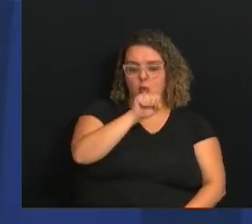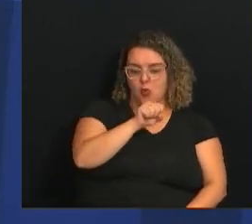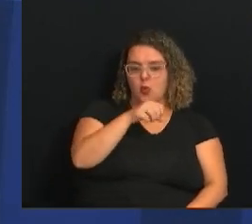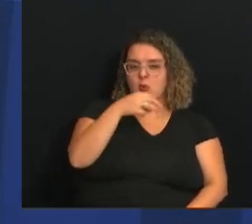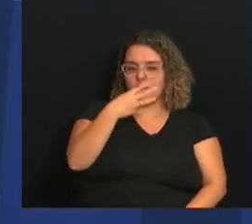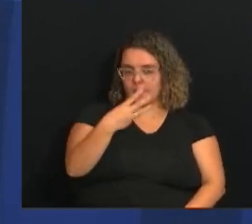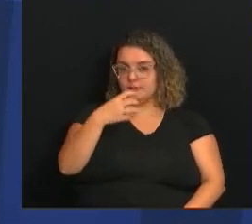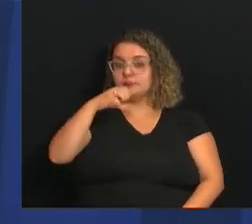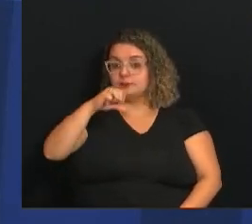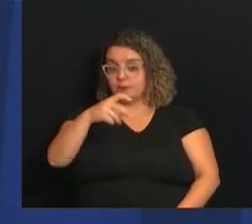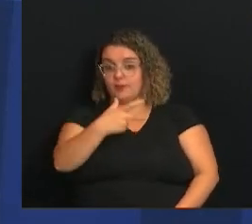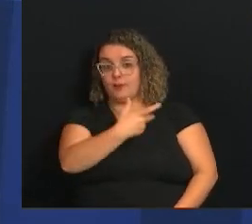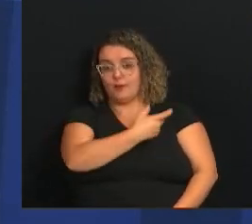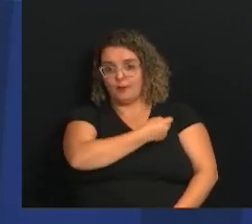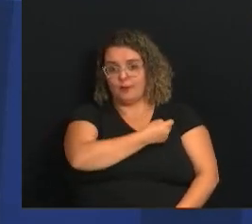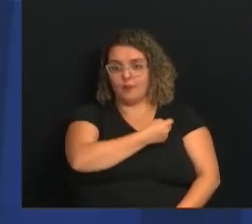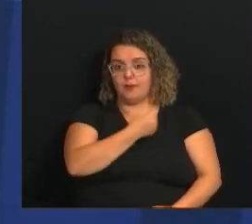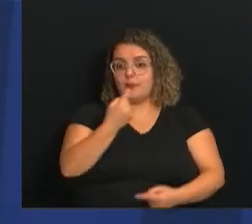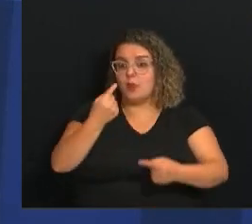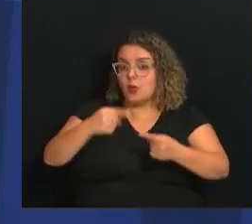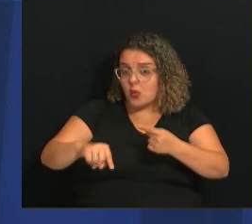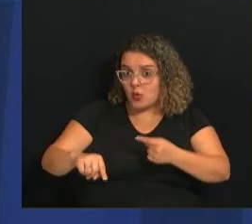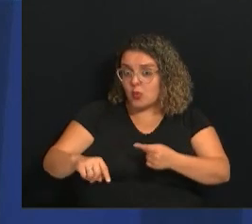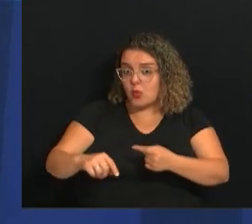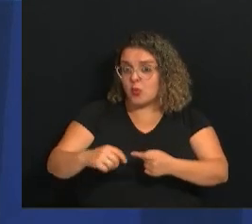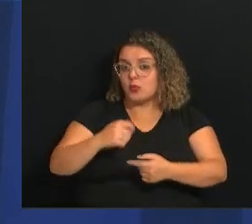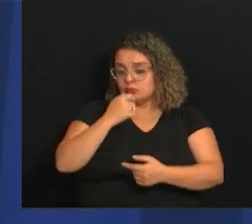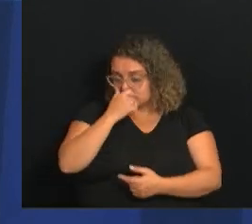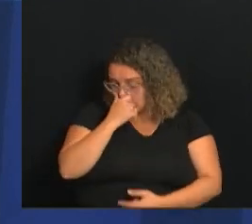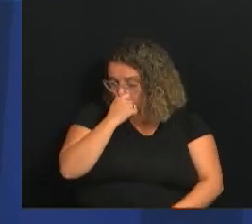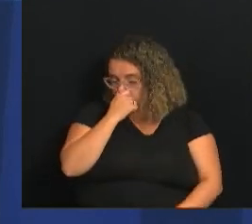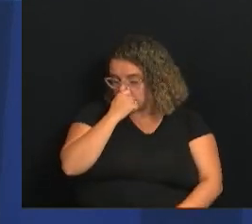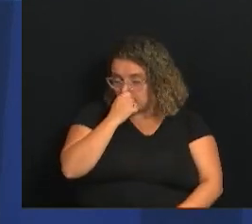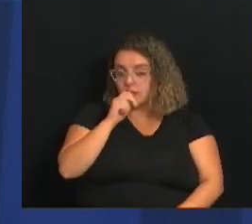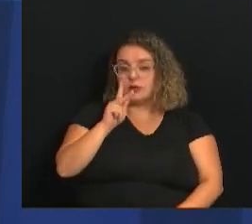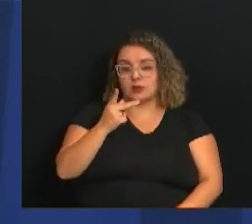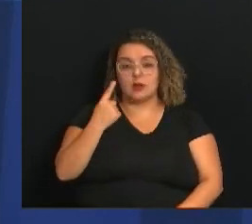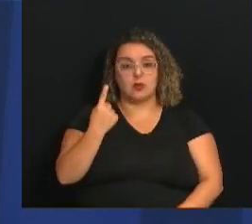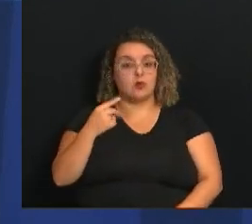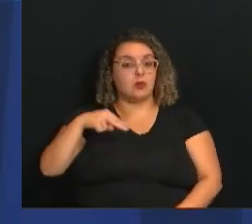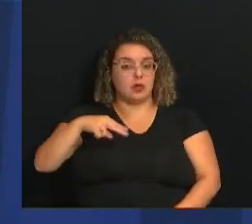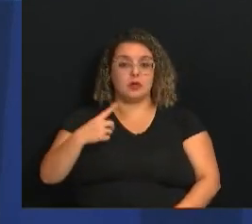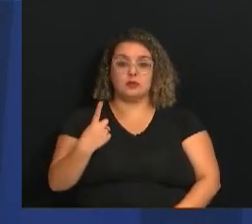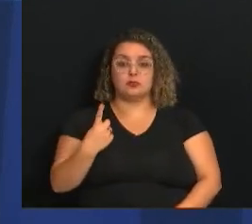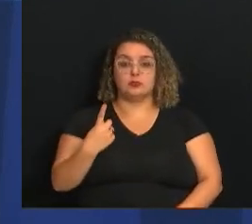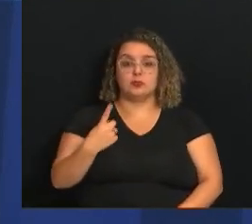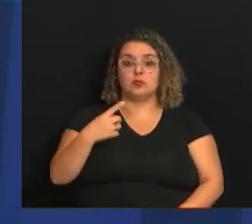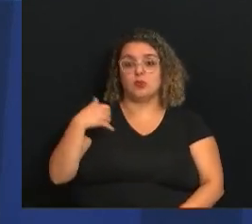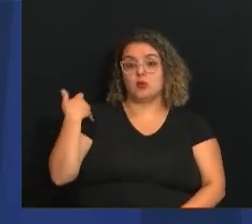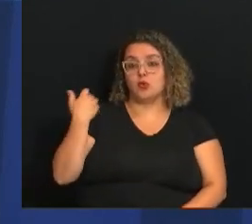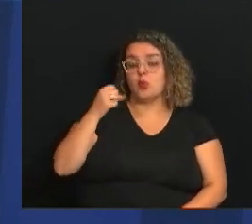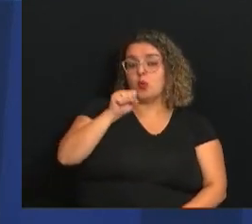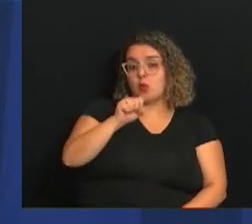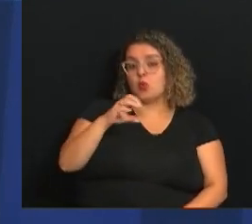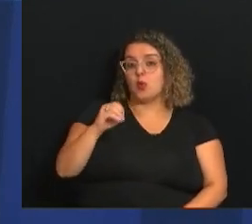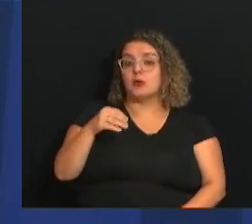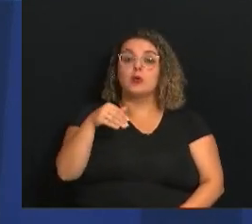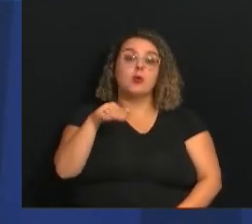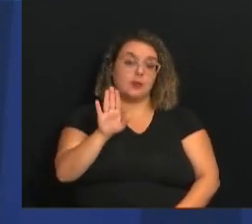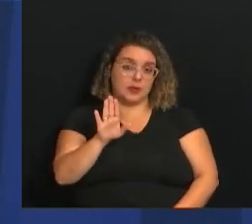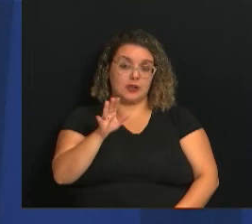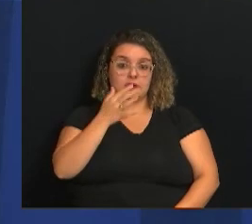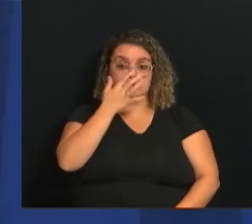839 doses contra a gripe, vírus influenza, para as pessoas com 80 anos ou mais, e